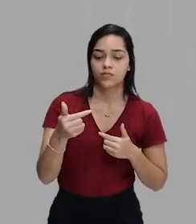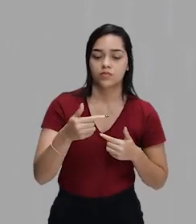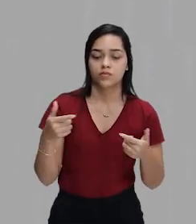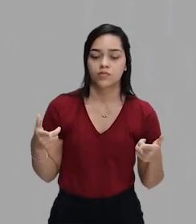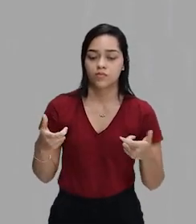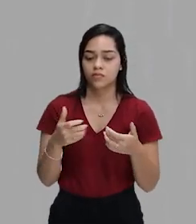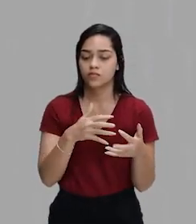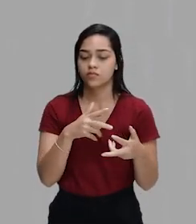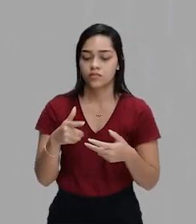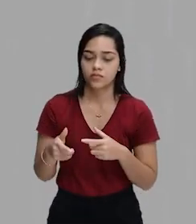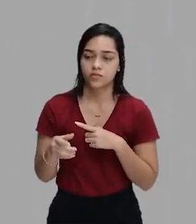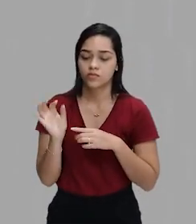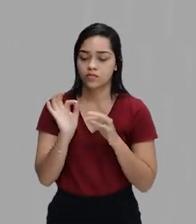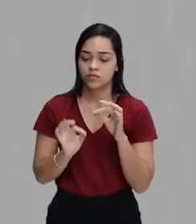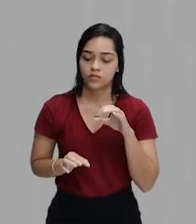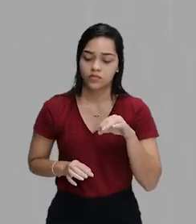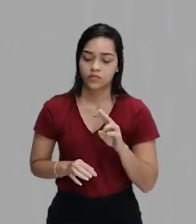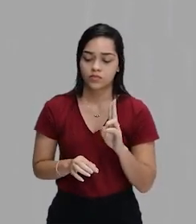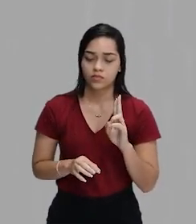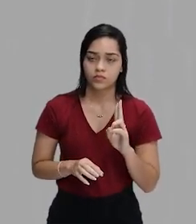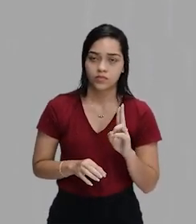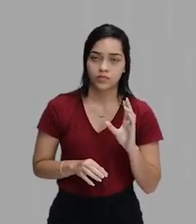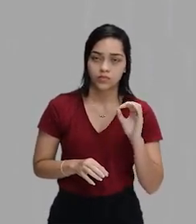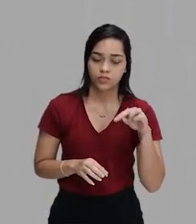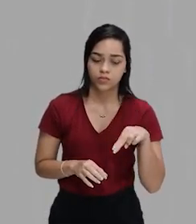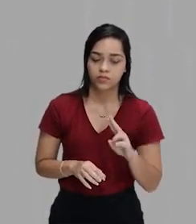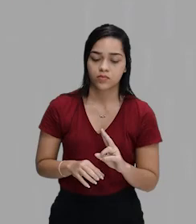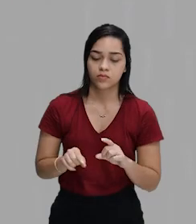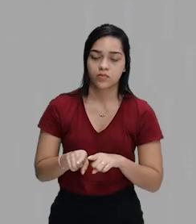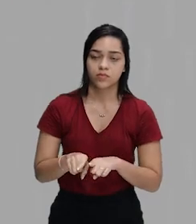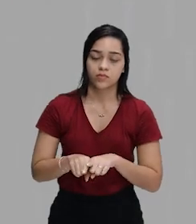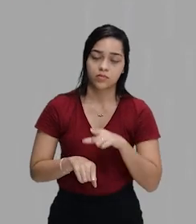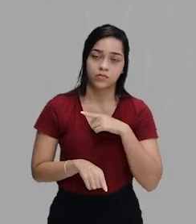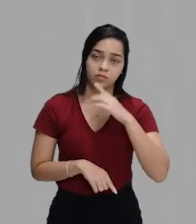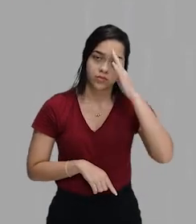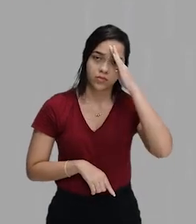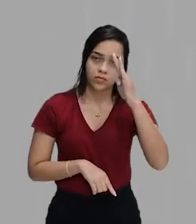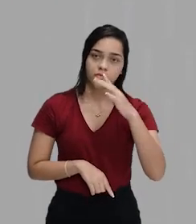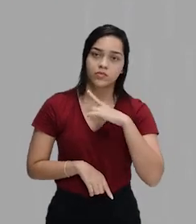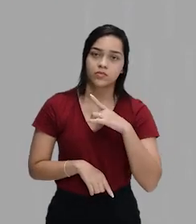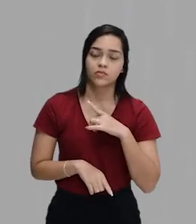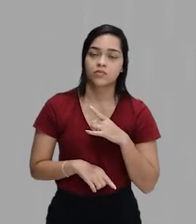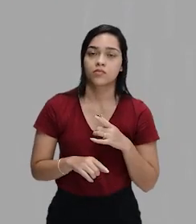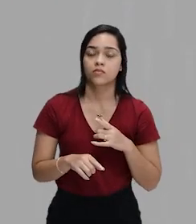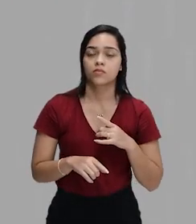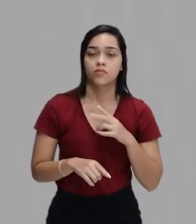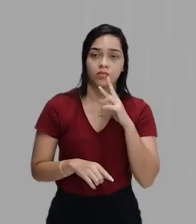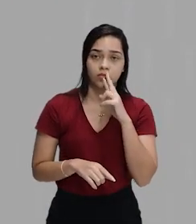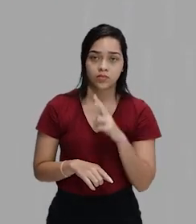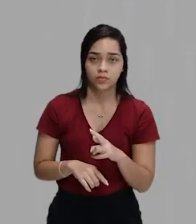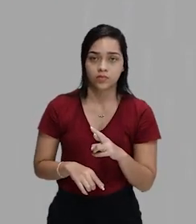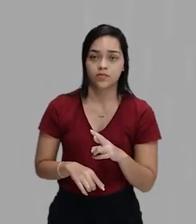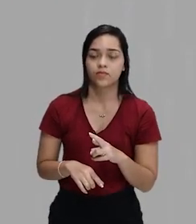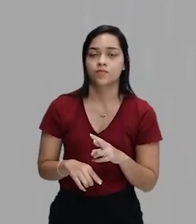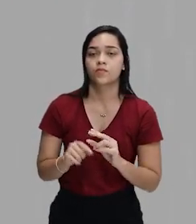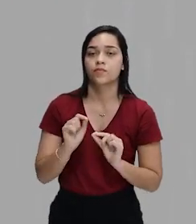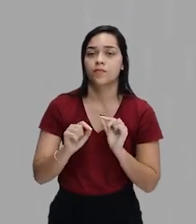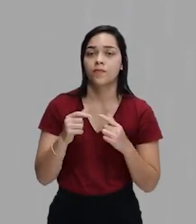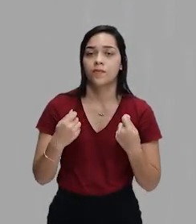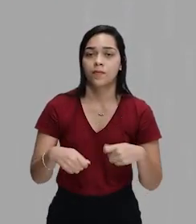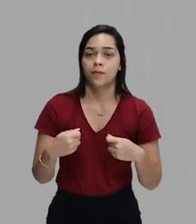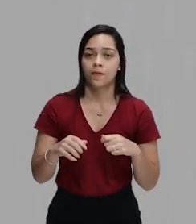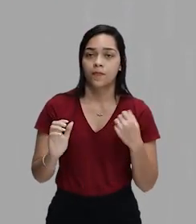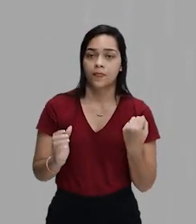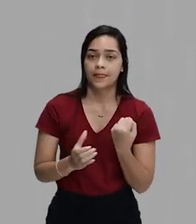Mundial, organizada pela ONU, a declaração, uma das principais justificativas para a necessidade de